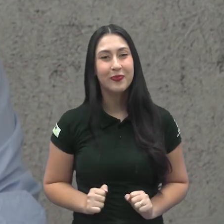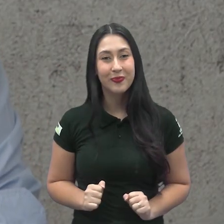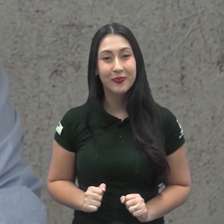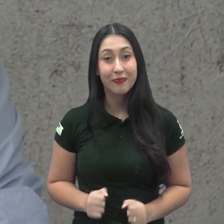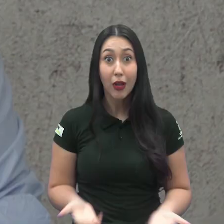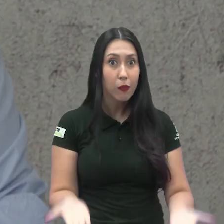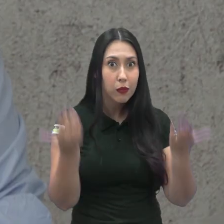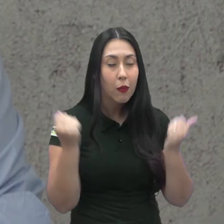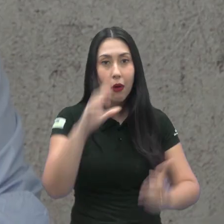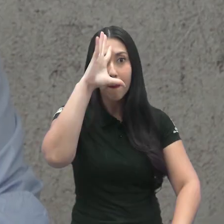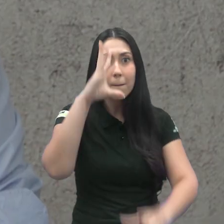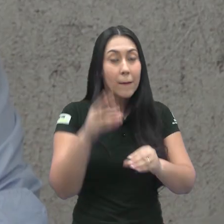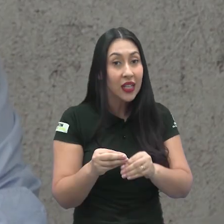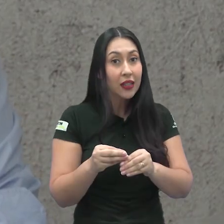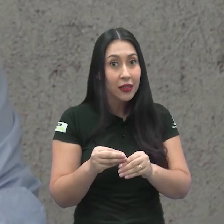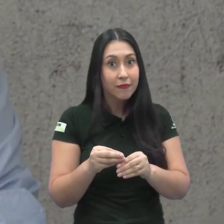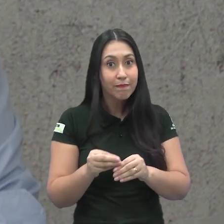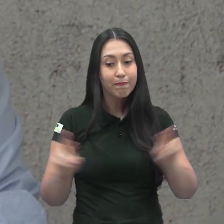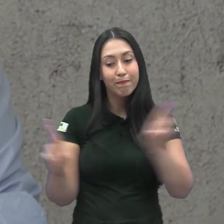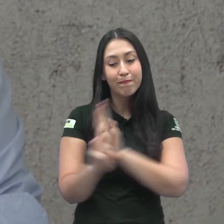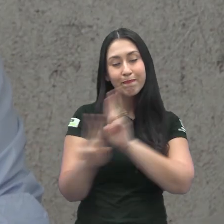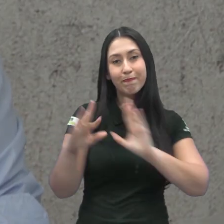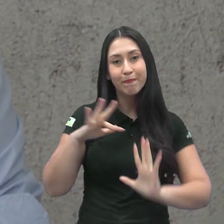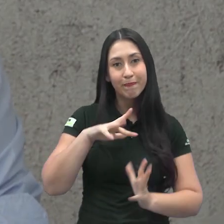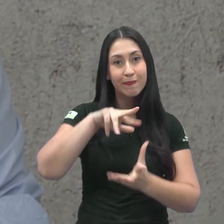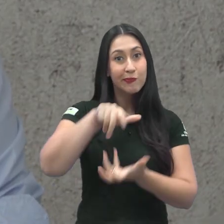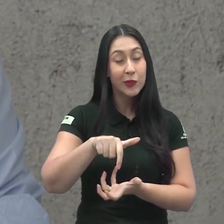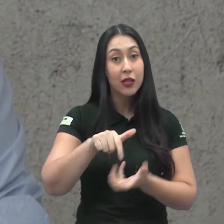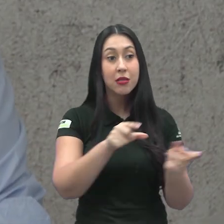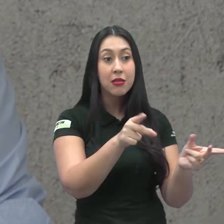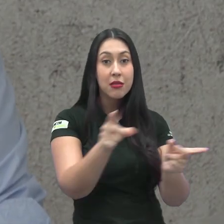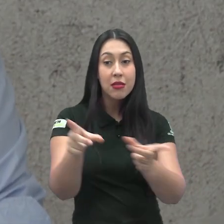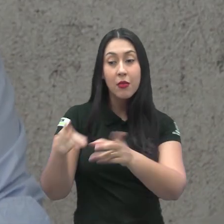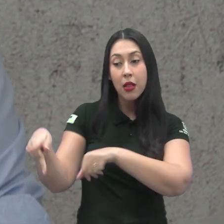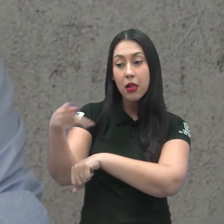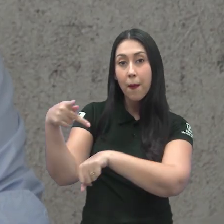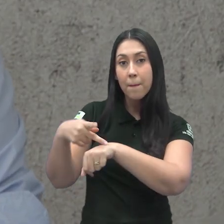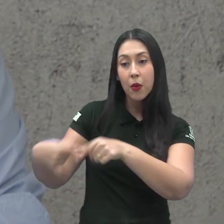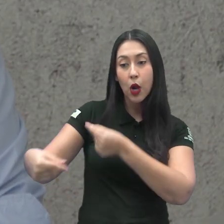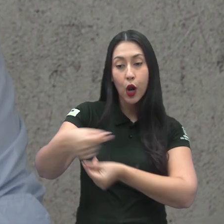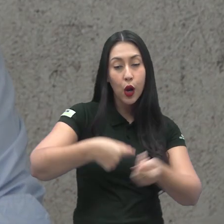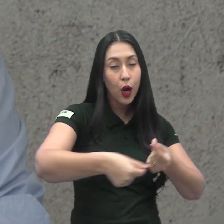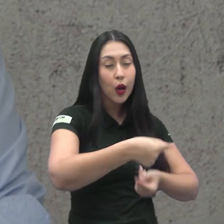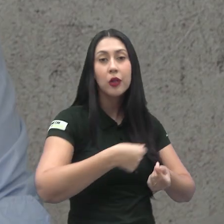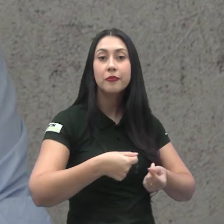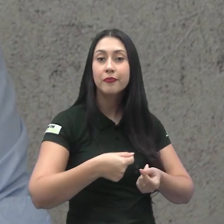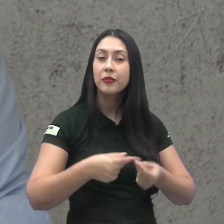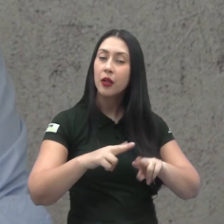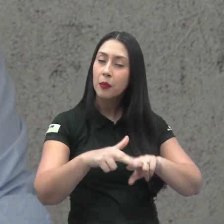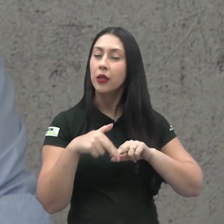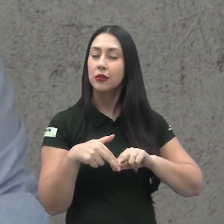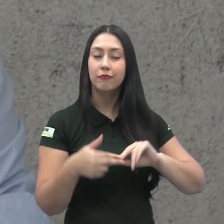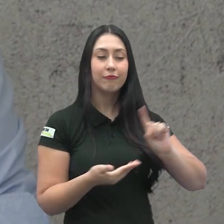gente. E bora entender mais sobre relações internacionais e comércio exterior. Para falar sobre esse tema,